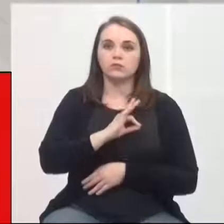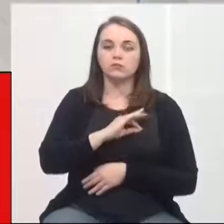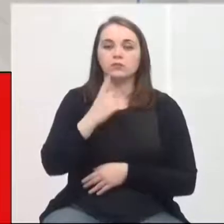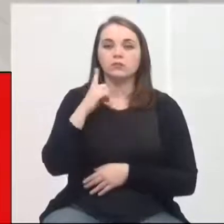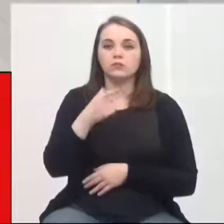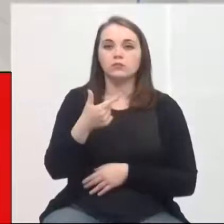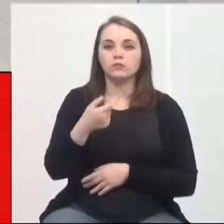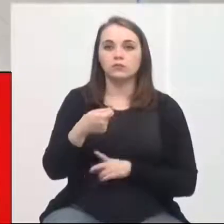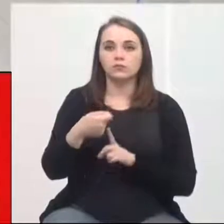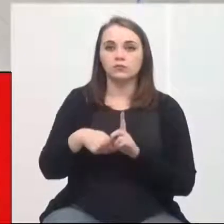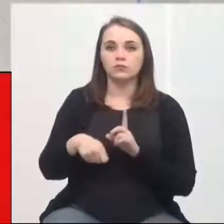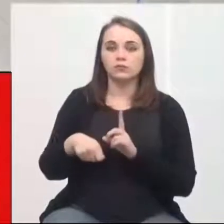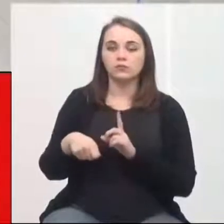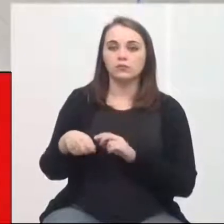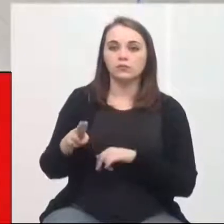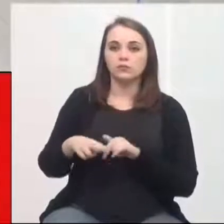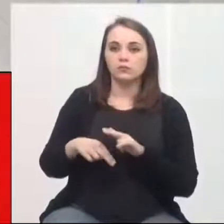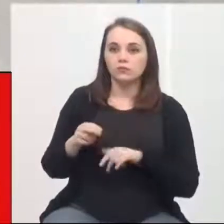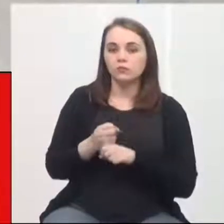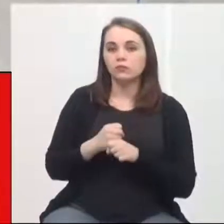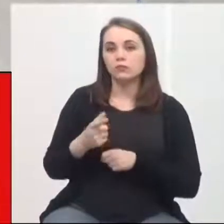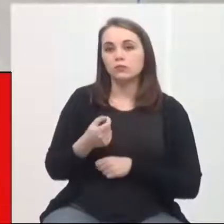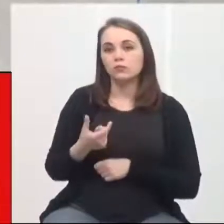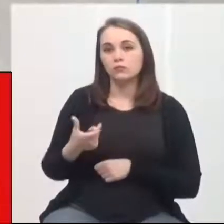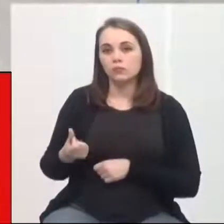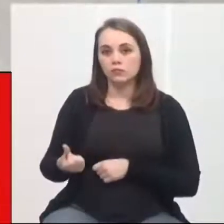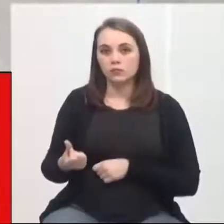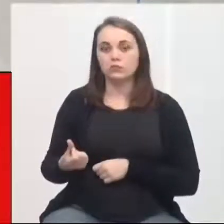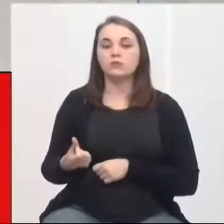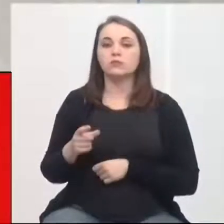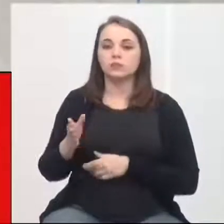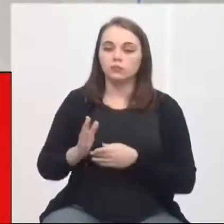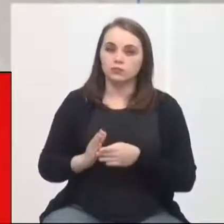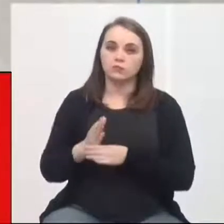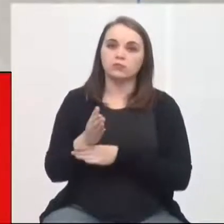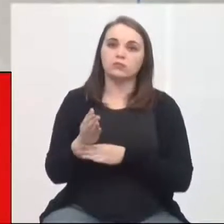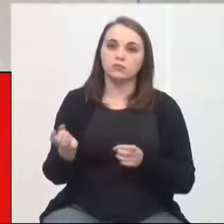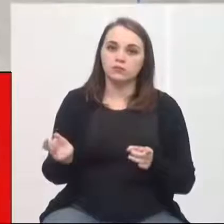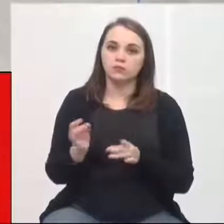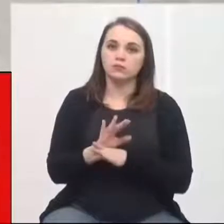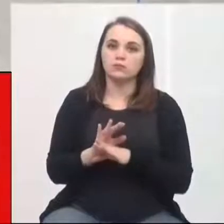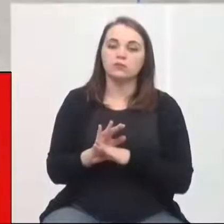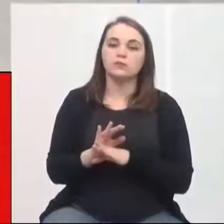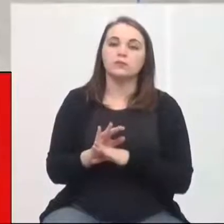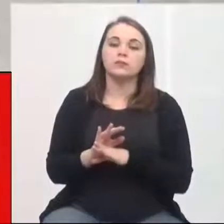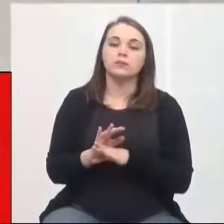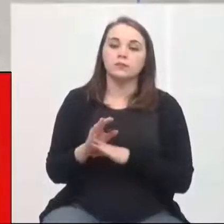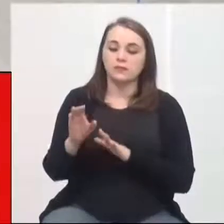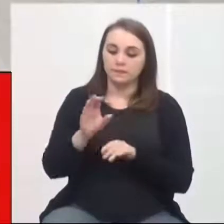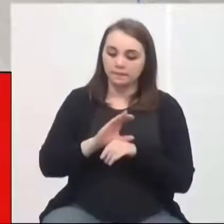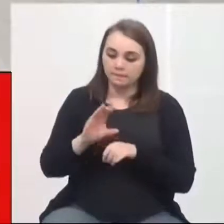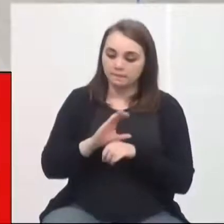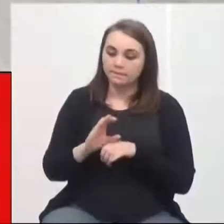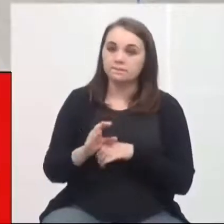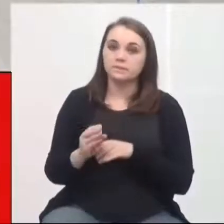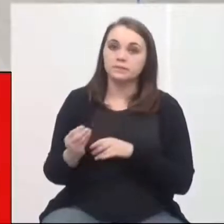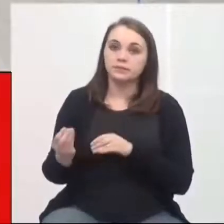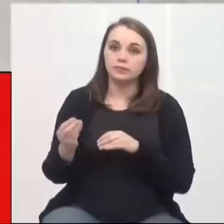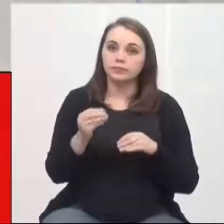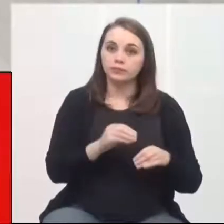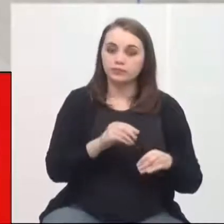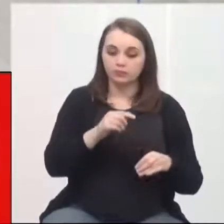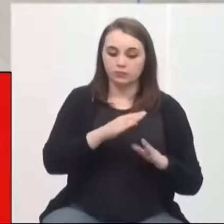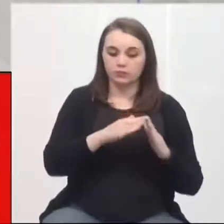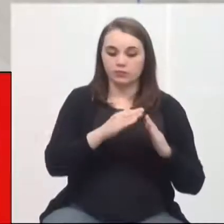10/6/2016 no concurso de formação de soldados da PMSC, sendo que após a conclusão do curso, passou a ser lotado